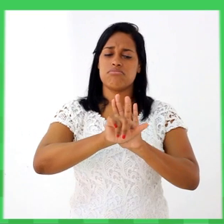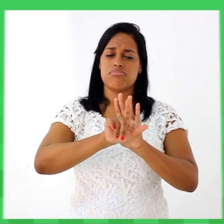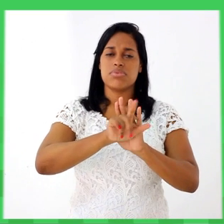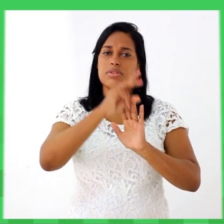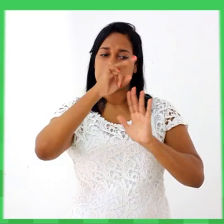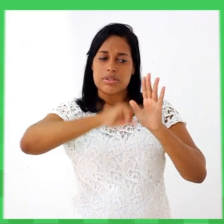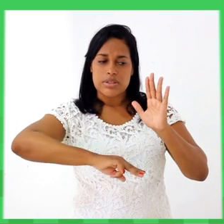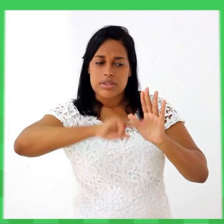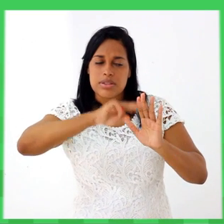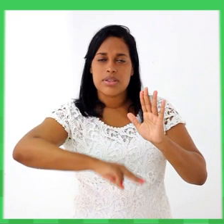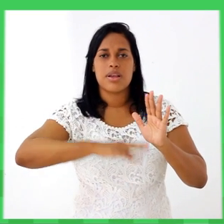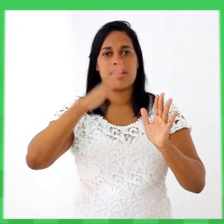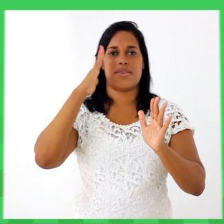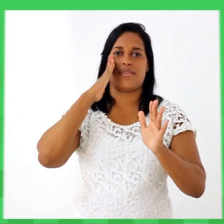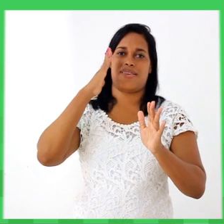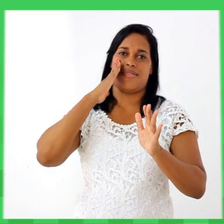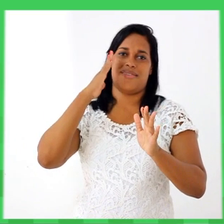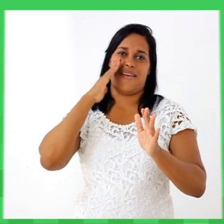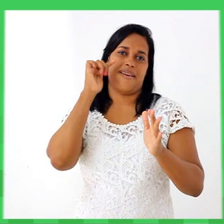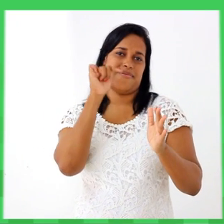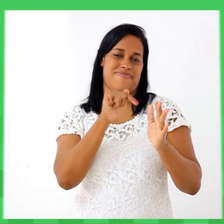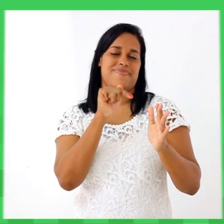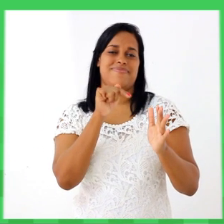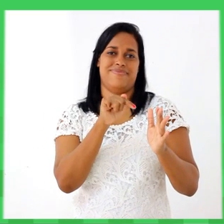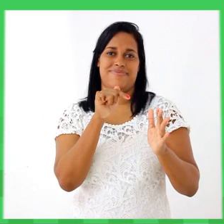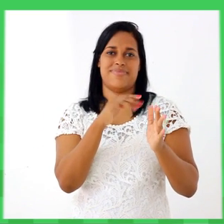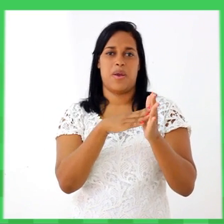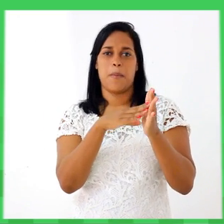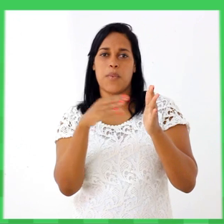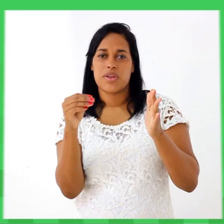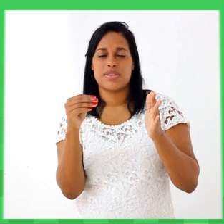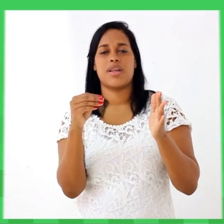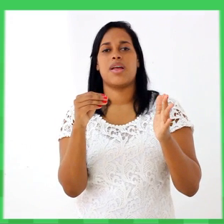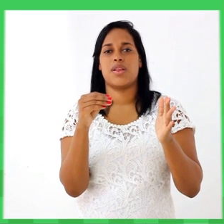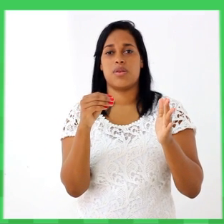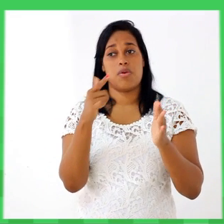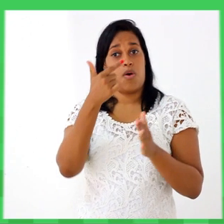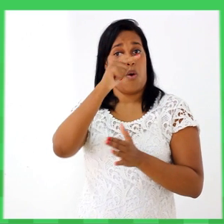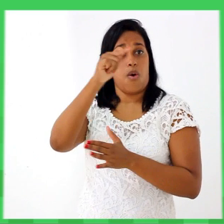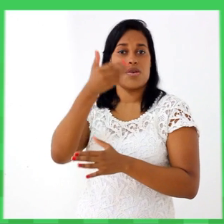o seu modelo, ok? Sempre faça o modelo que você entenda e que os outros colegas também entendam.